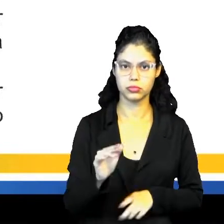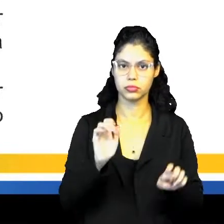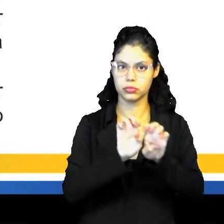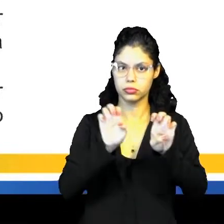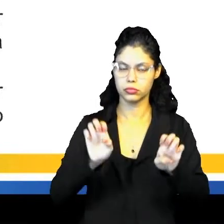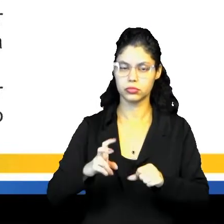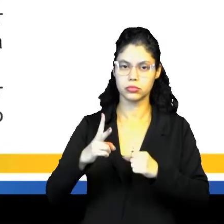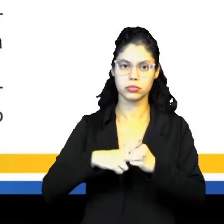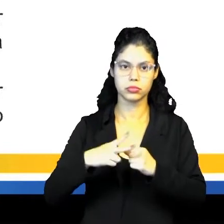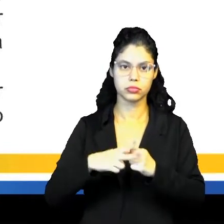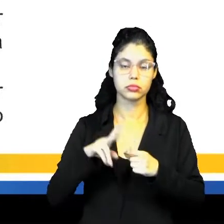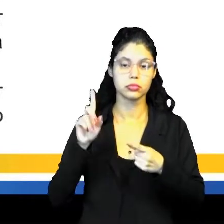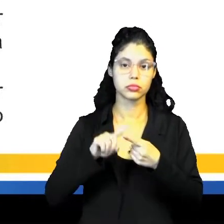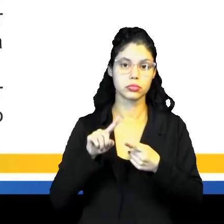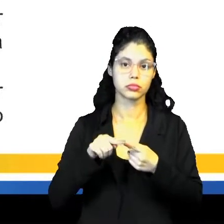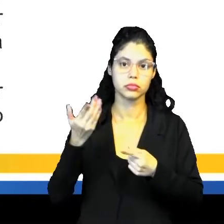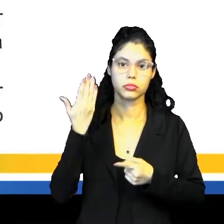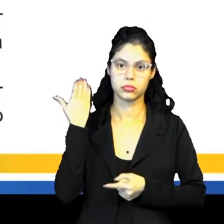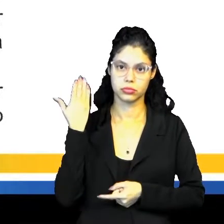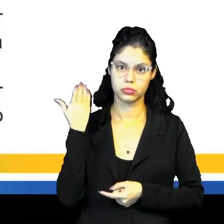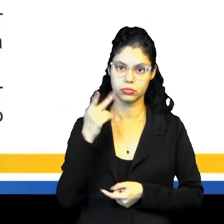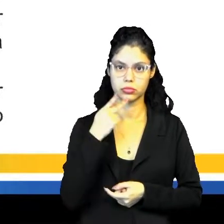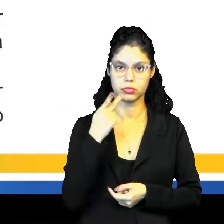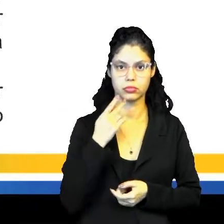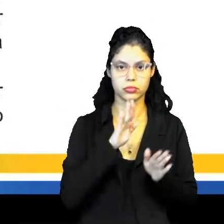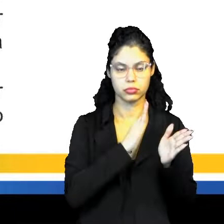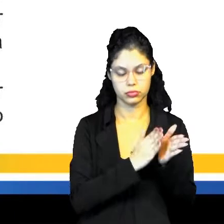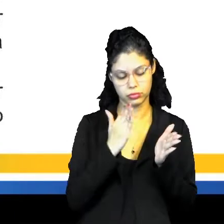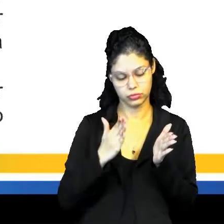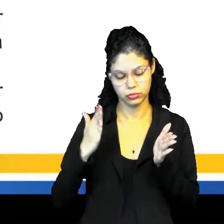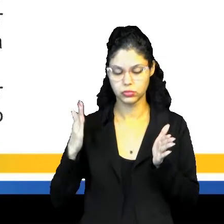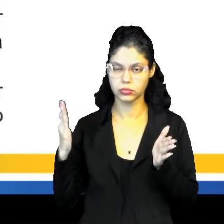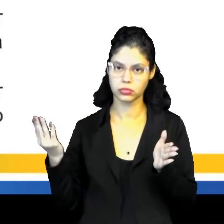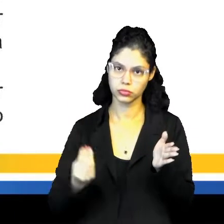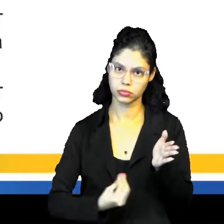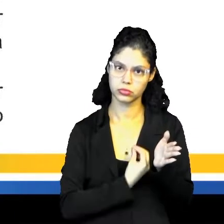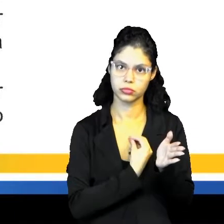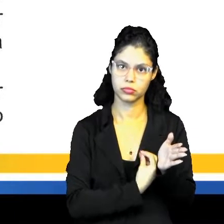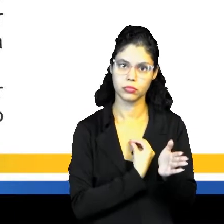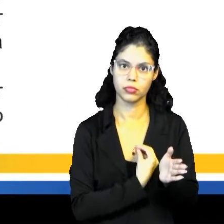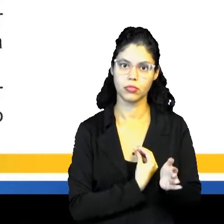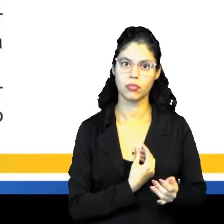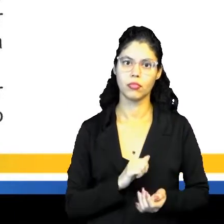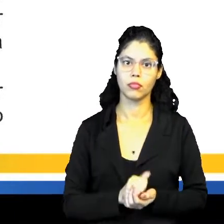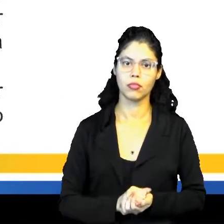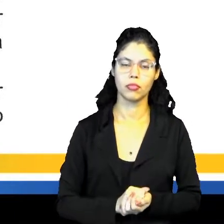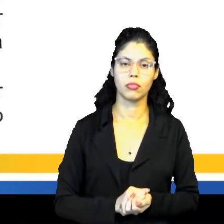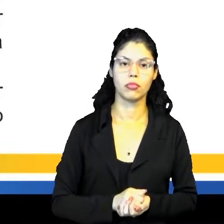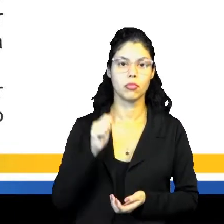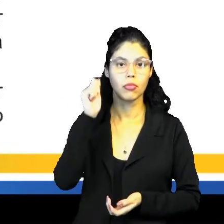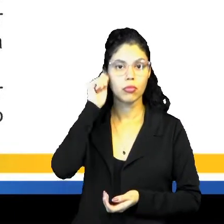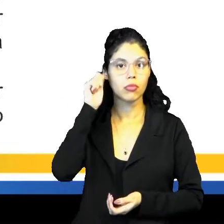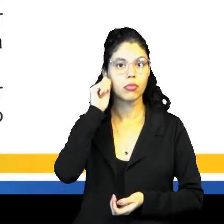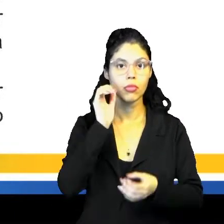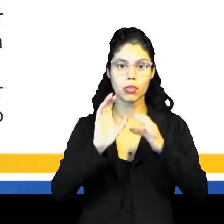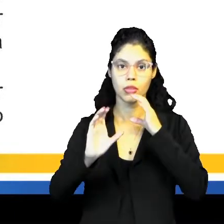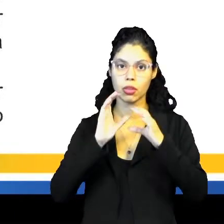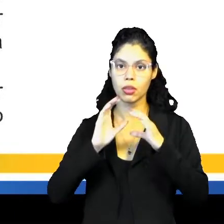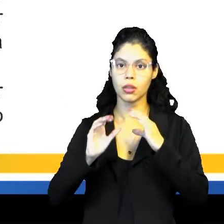estruturas verbais porque fala do passado, né? Ele conta a trajetória de vida, ali de um autor, cantor,